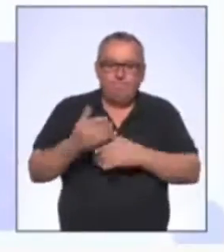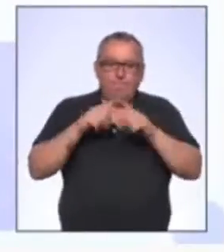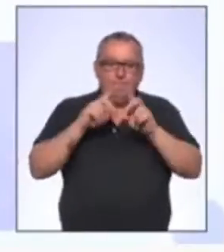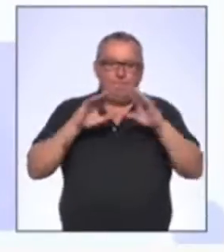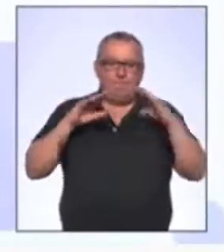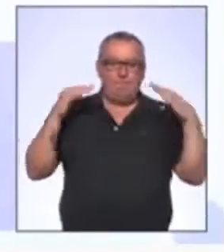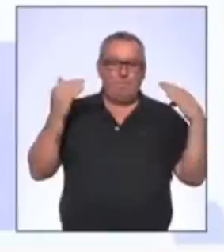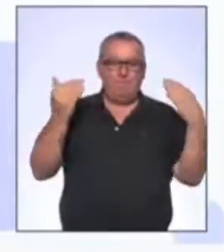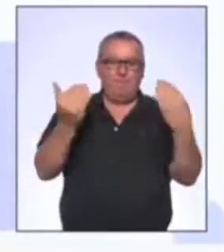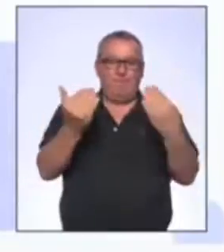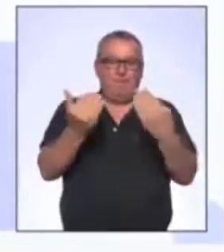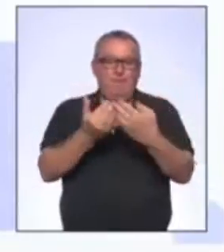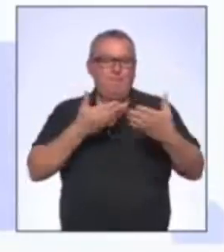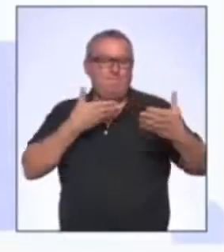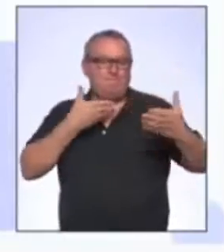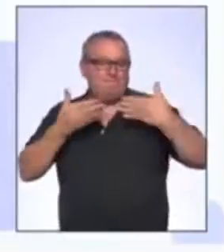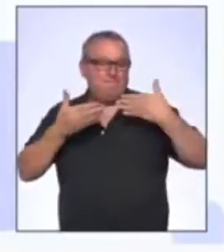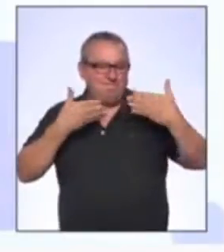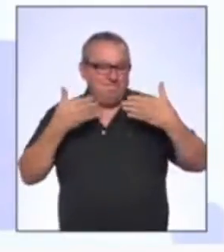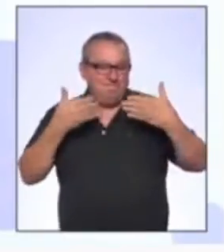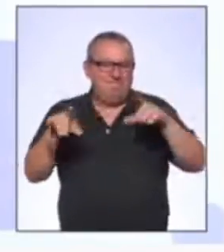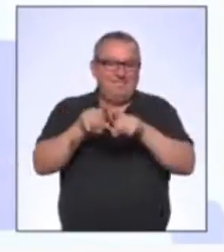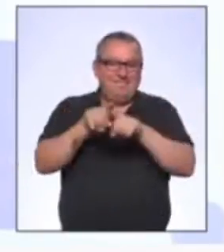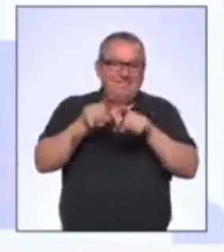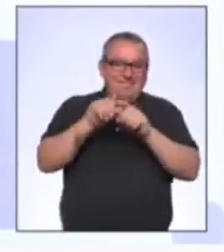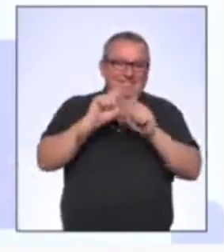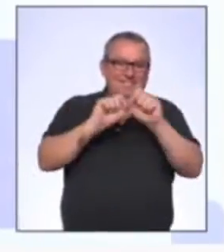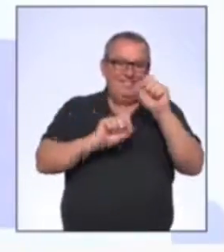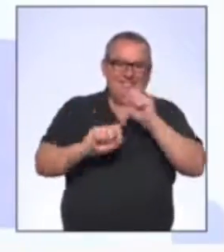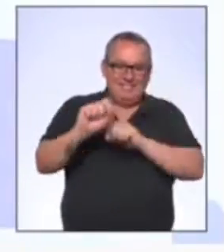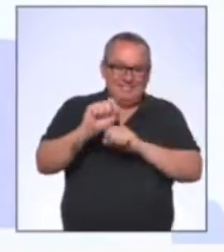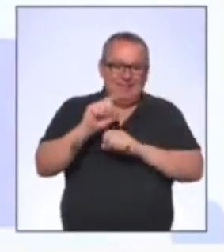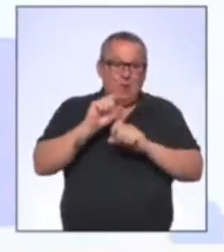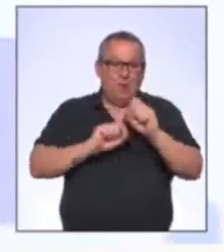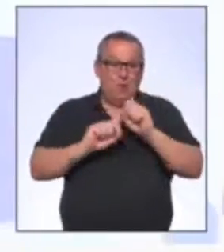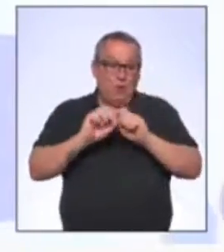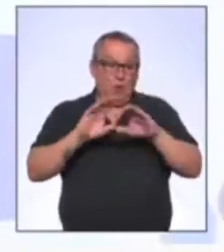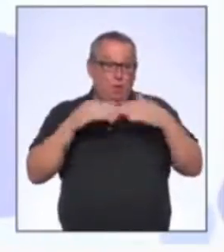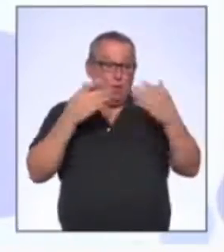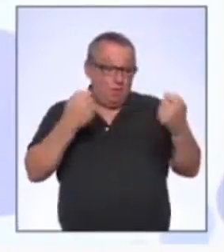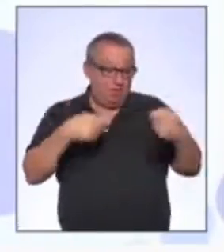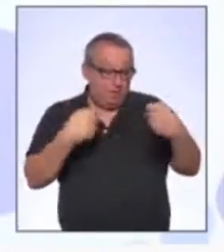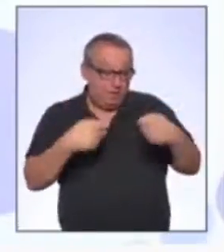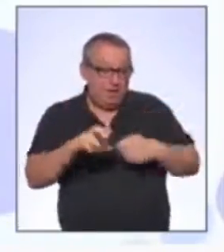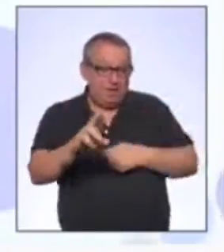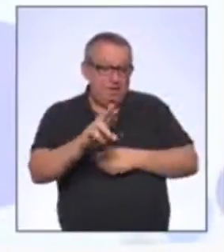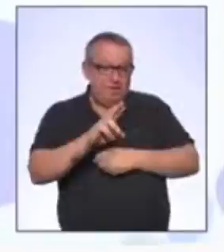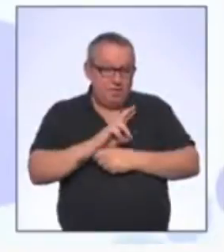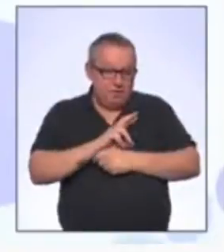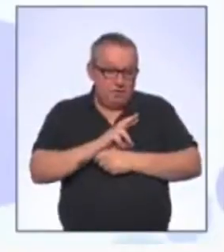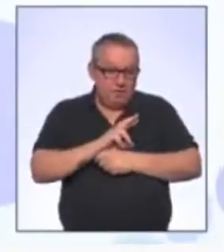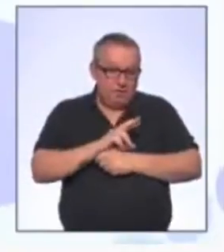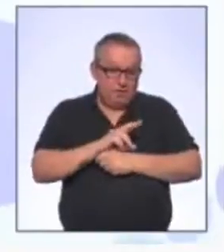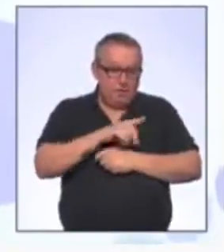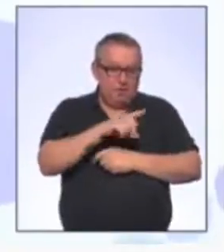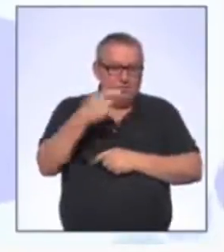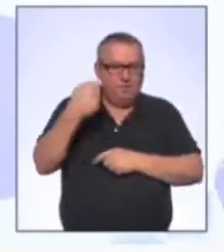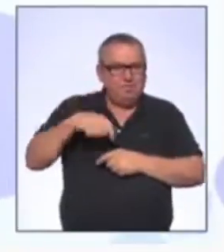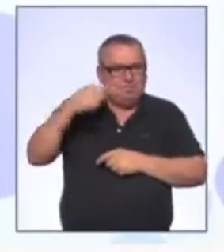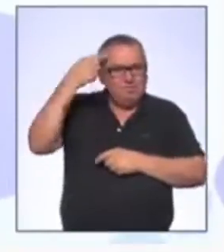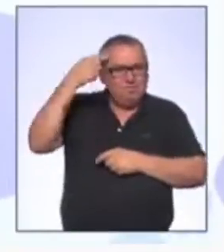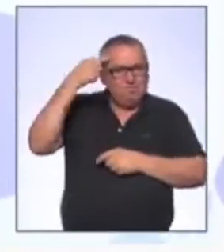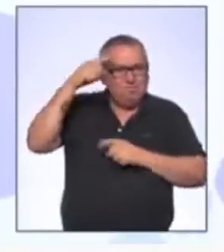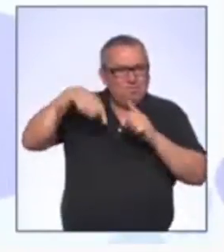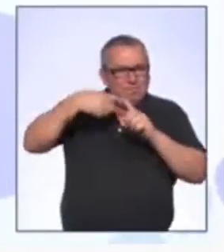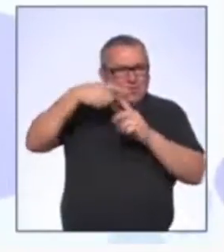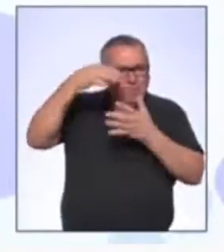roda de conversa eu vou também fazer a pausa do imperativo quando eu precisar de uma resposta que vocês detalhe